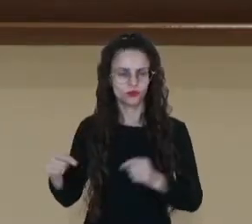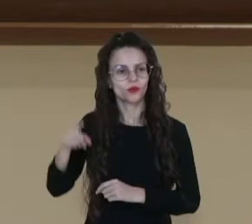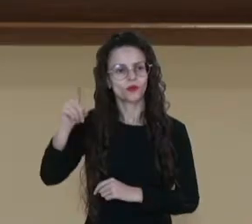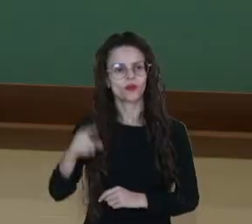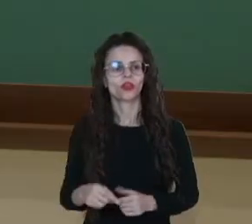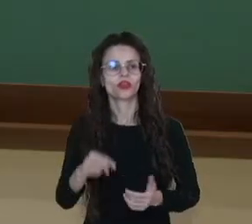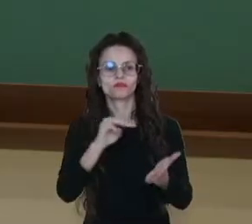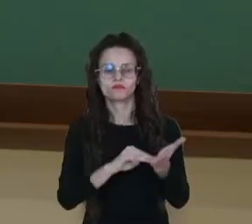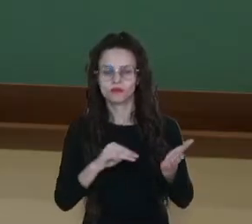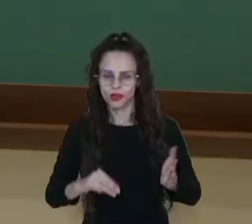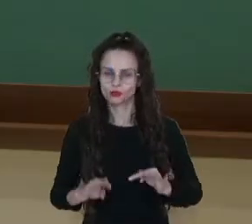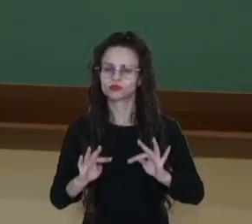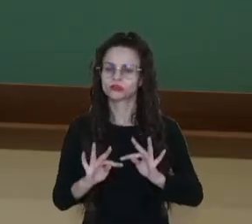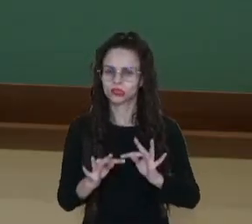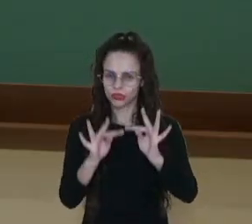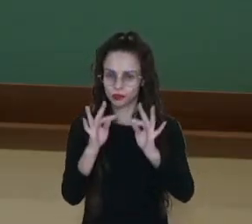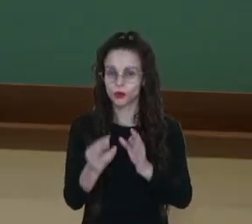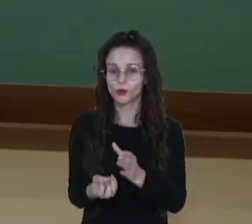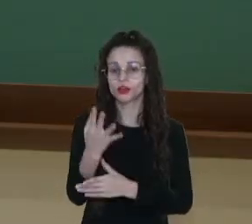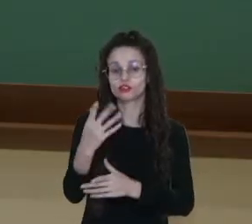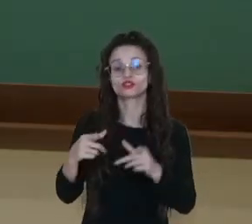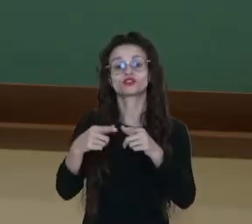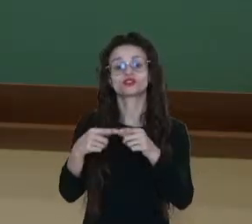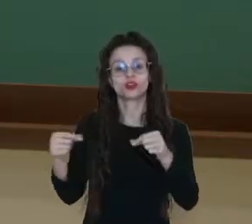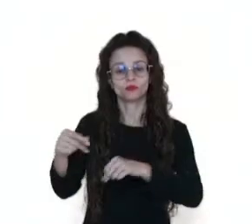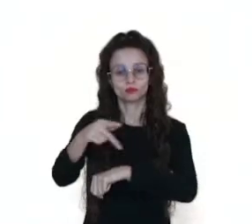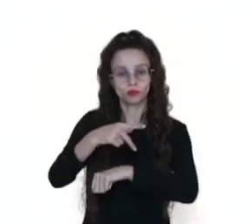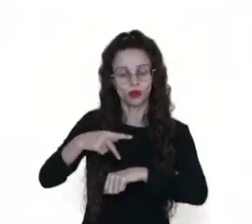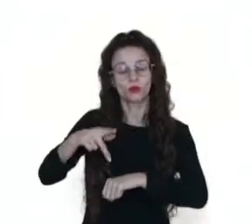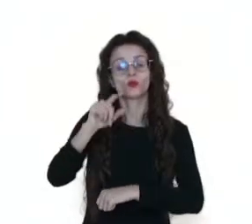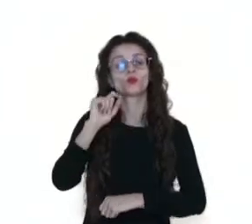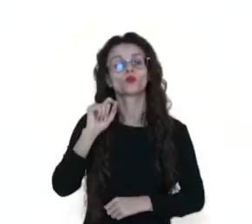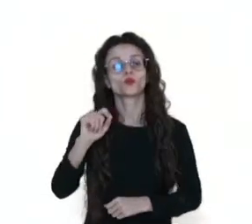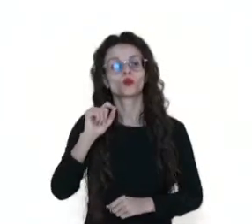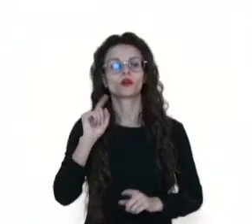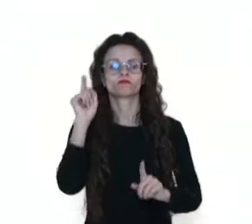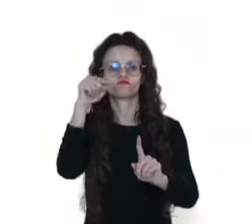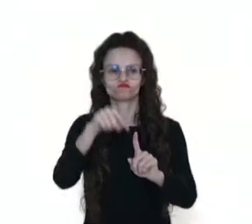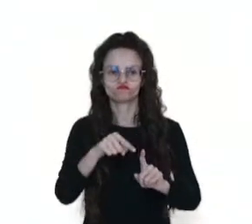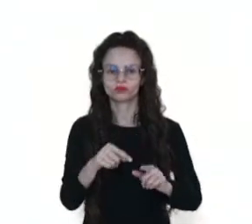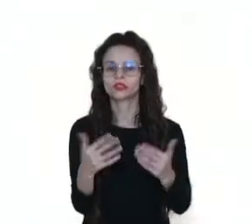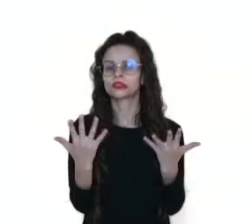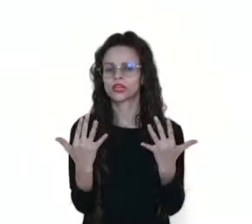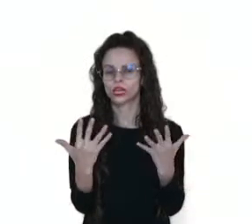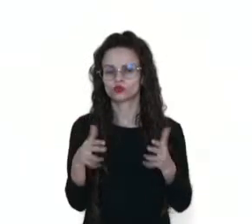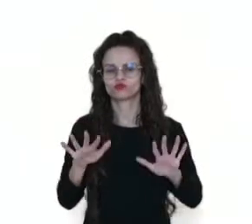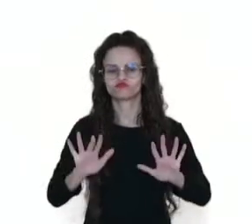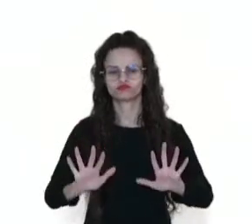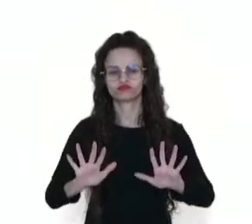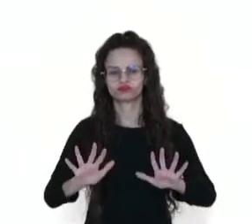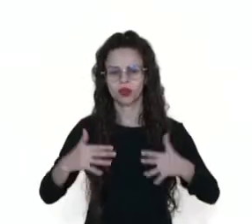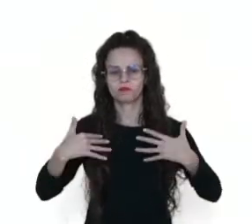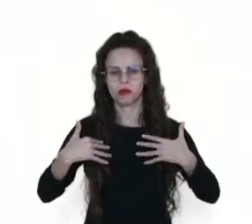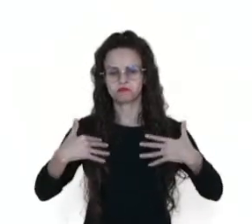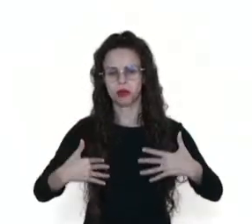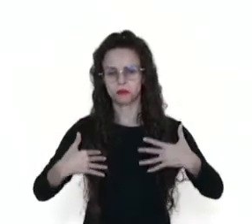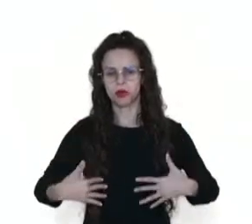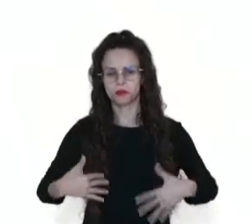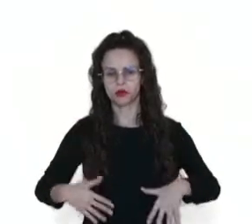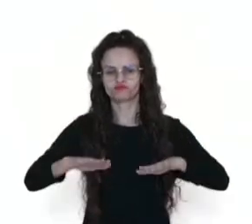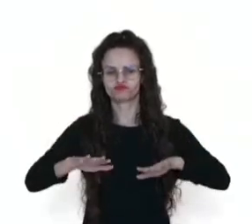método terapêutico originado no Japão que consiste em utilizar pressões com os dedos ao longo do corpo.